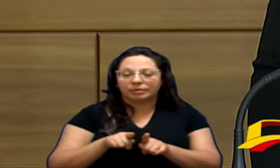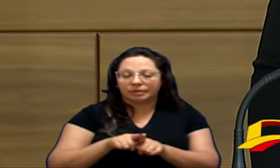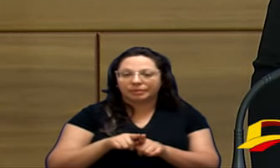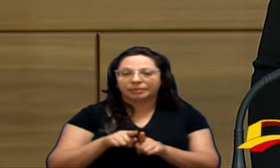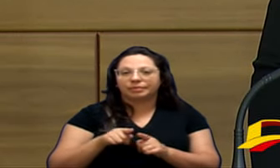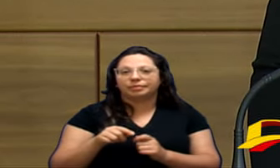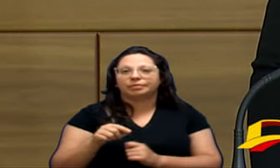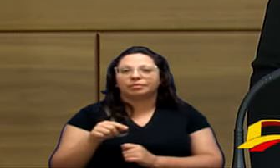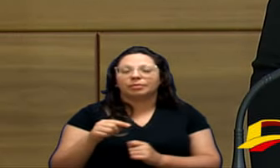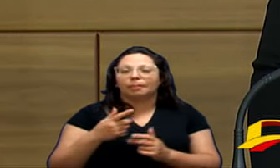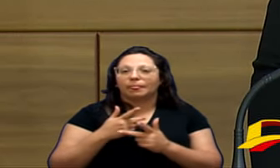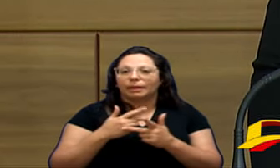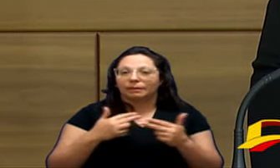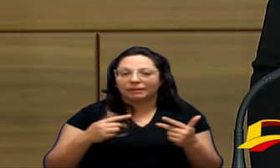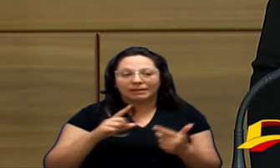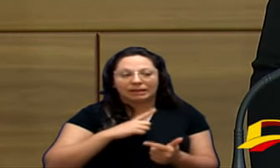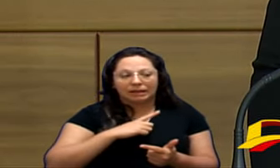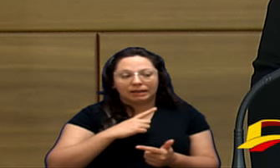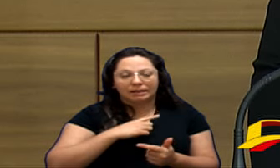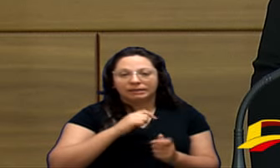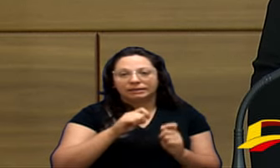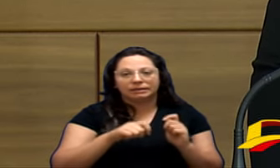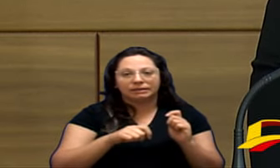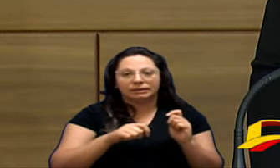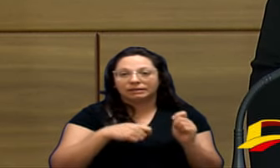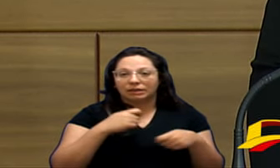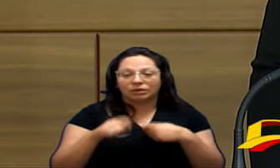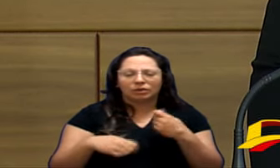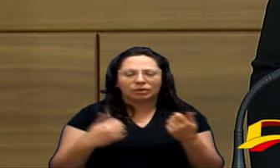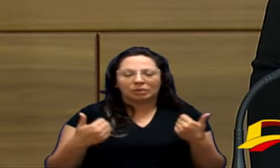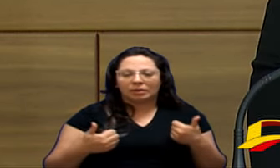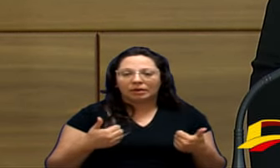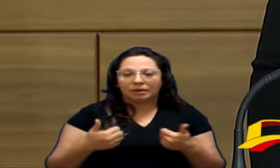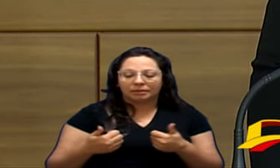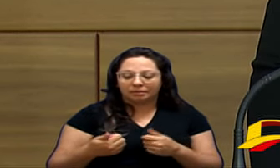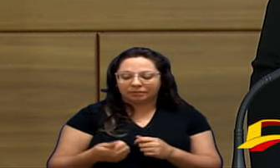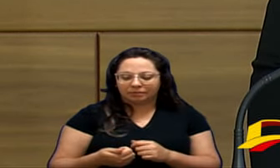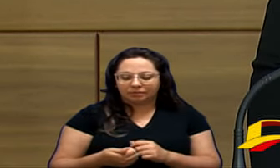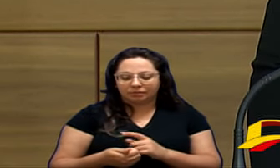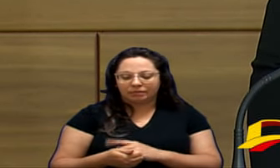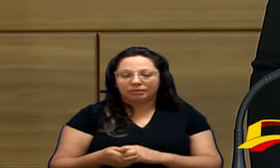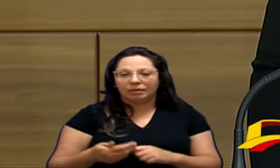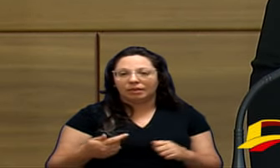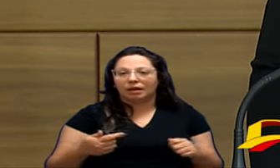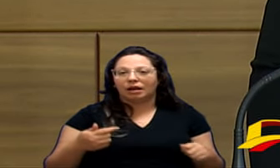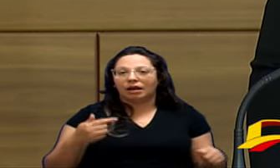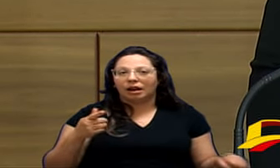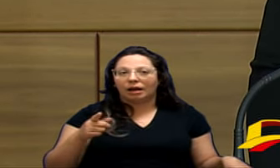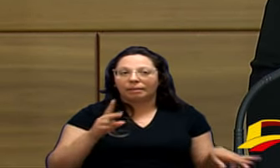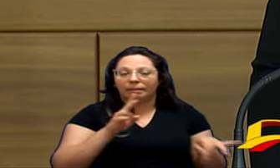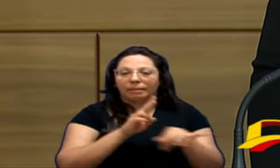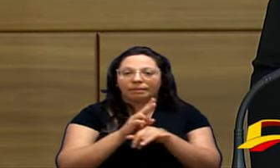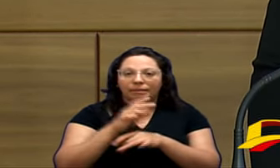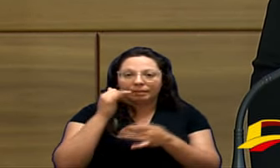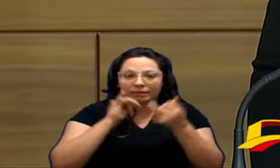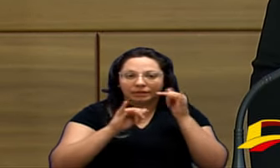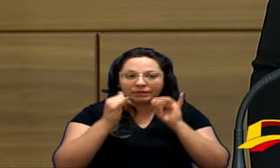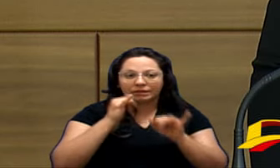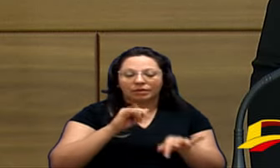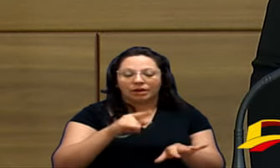de delada que tem sido sim significativo pra gente principalmente na prevenção de desordens